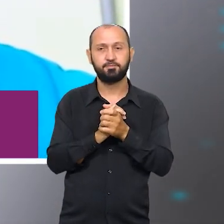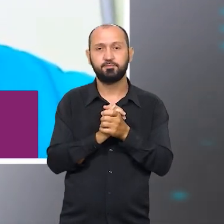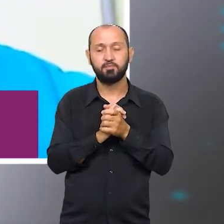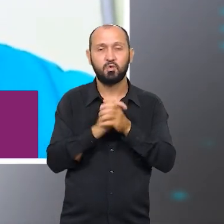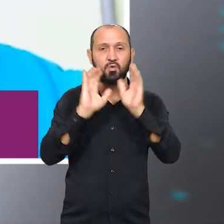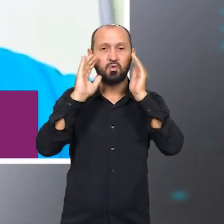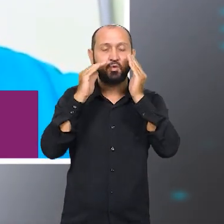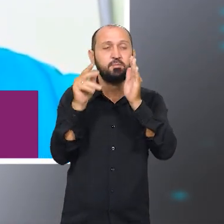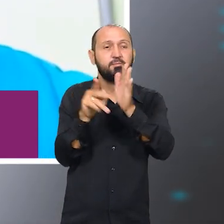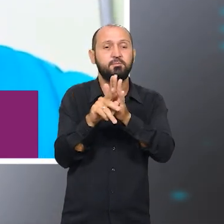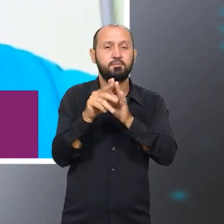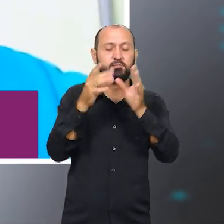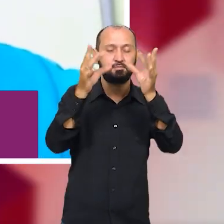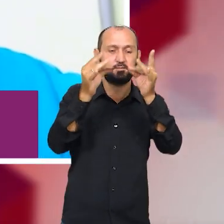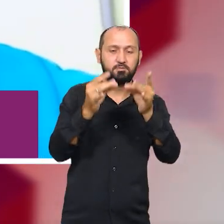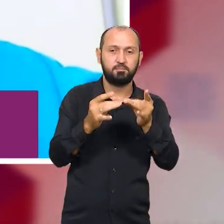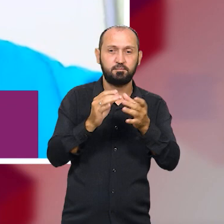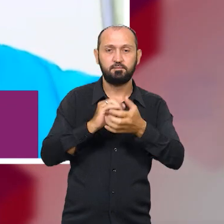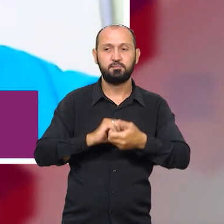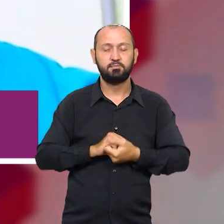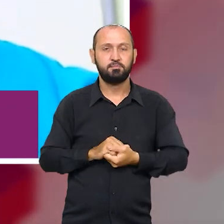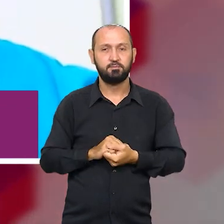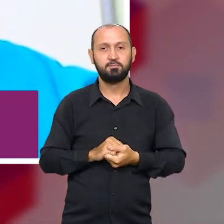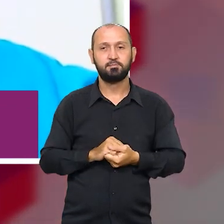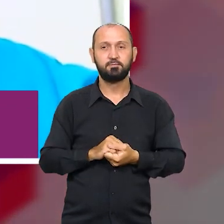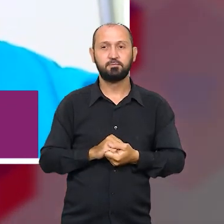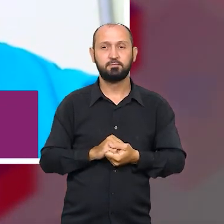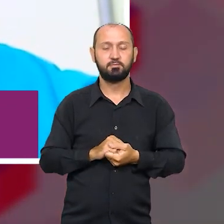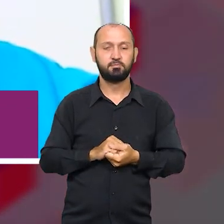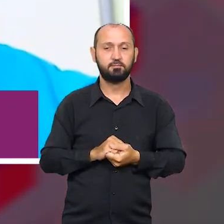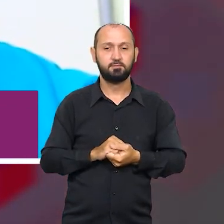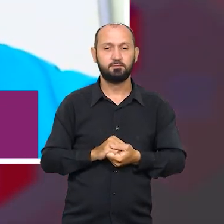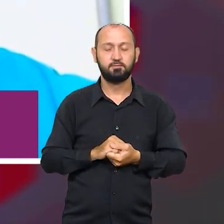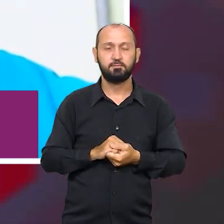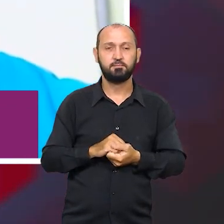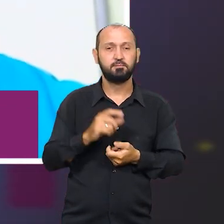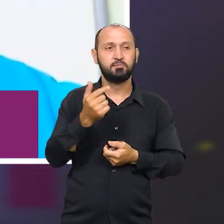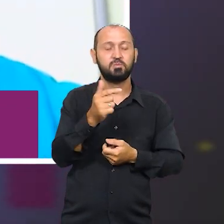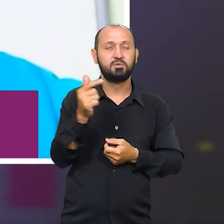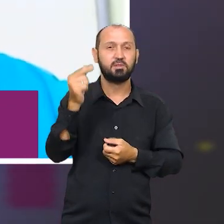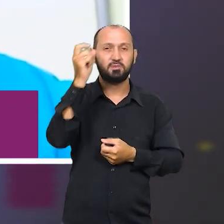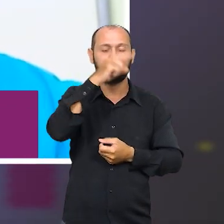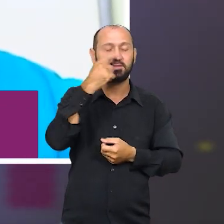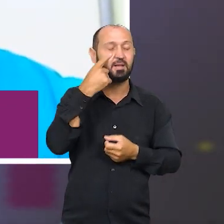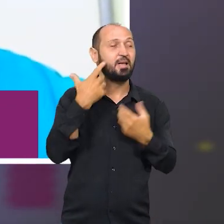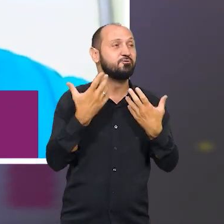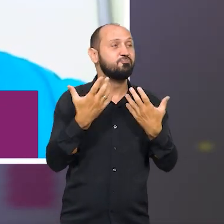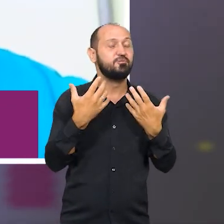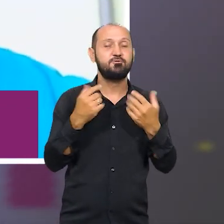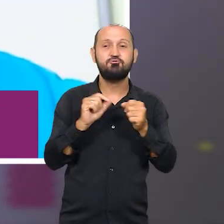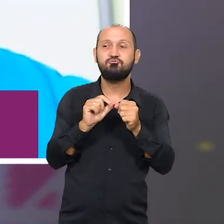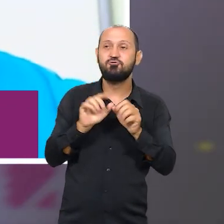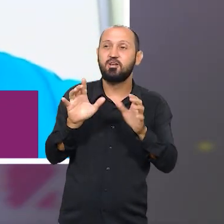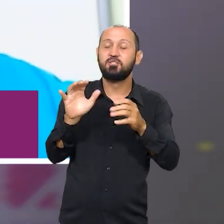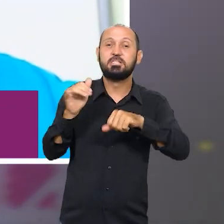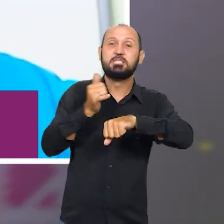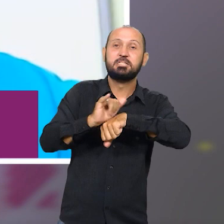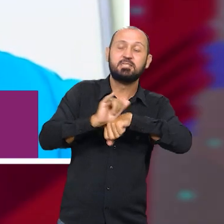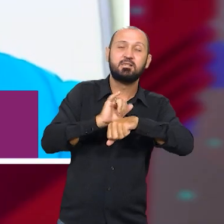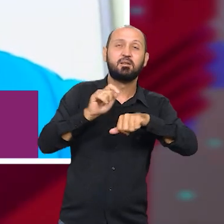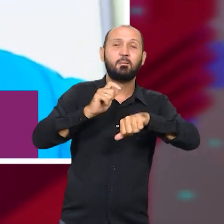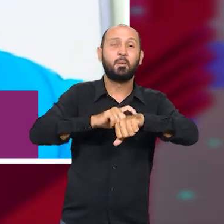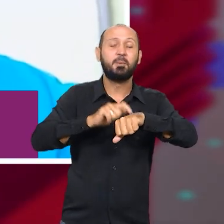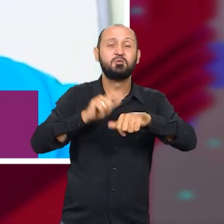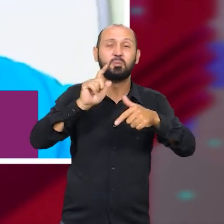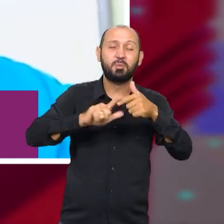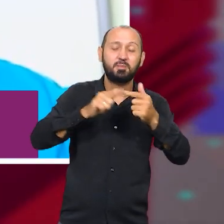eles normalmente focam em alguma situação. Também tem dificuldade de ter jogo de cintura em situações